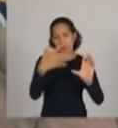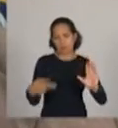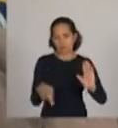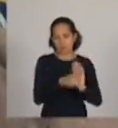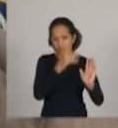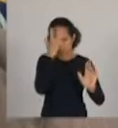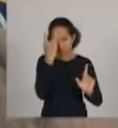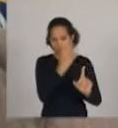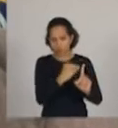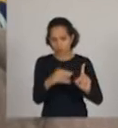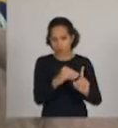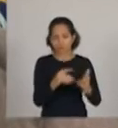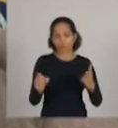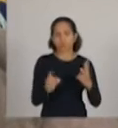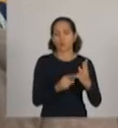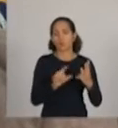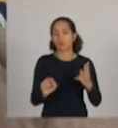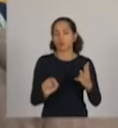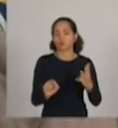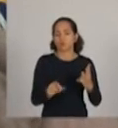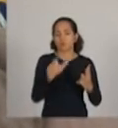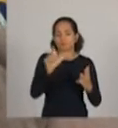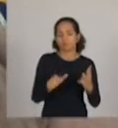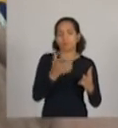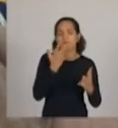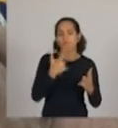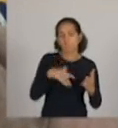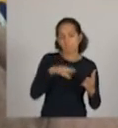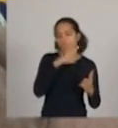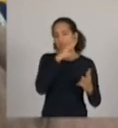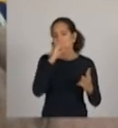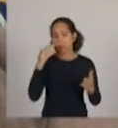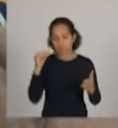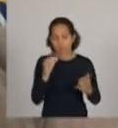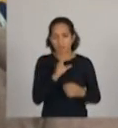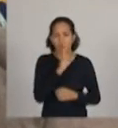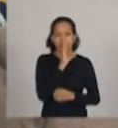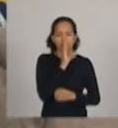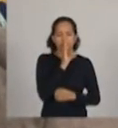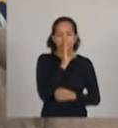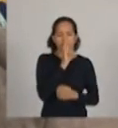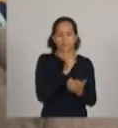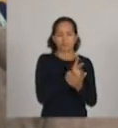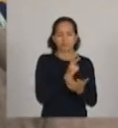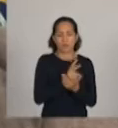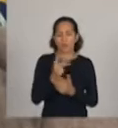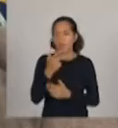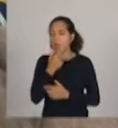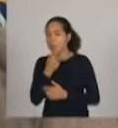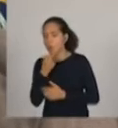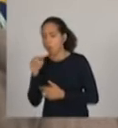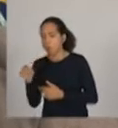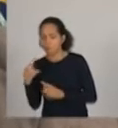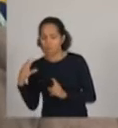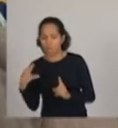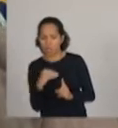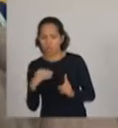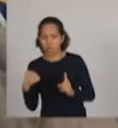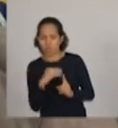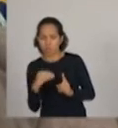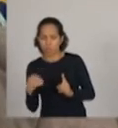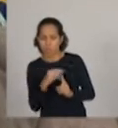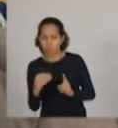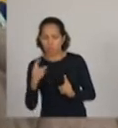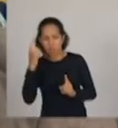acontecendo. O quarto seria um silêncio predominante. Para manter a vítima em silêncio, o abusador costuma fazer ameaças de violência